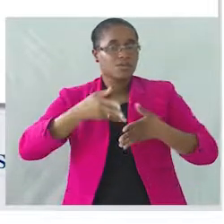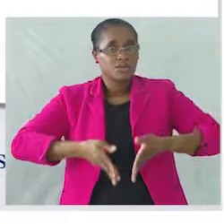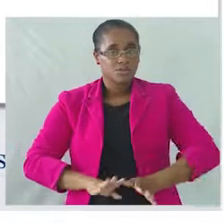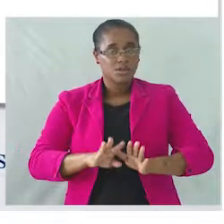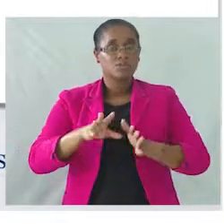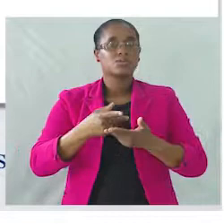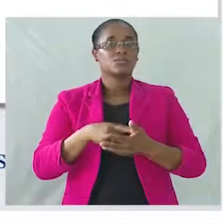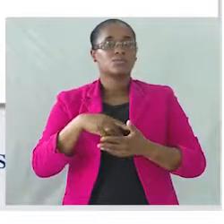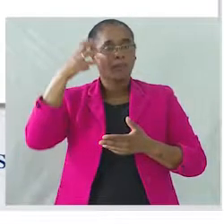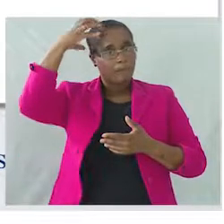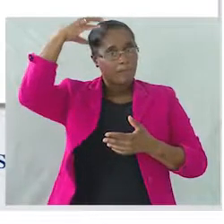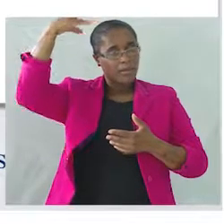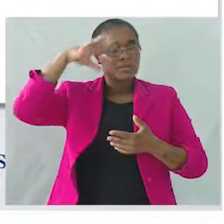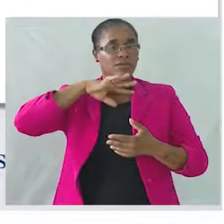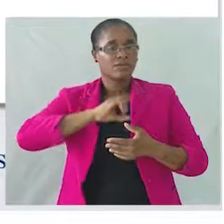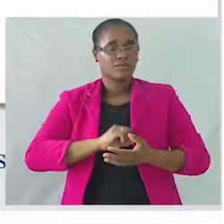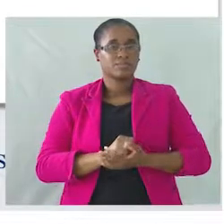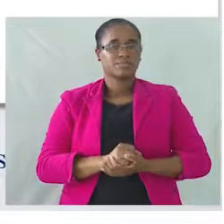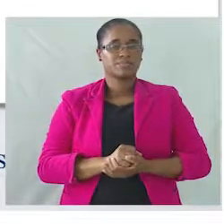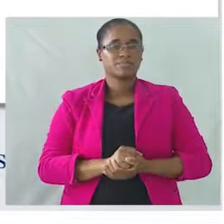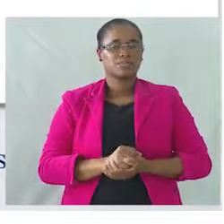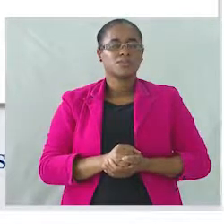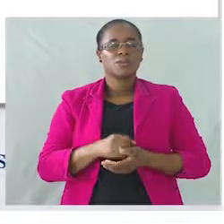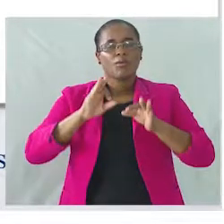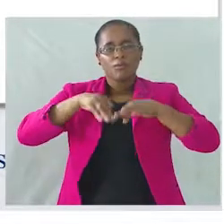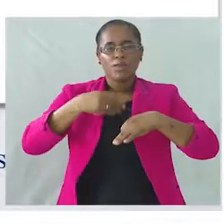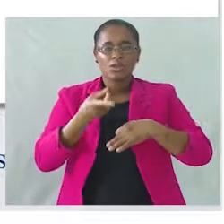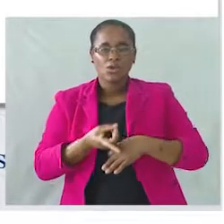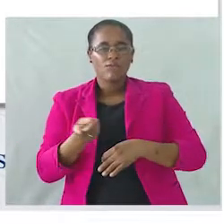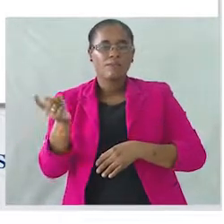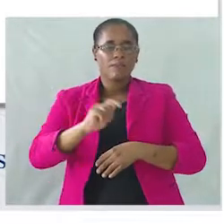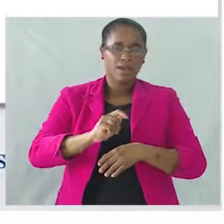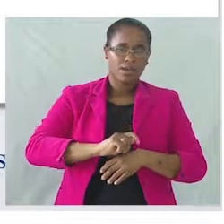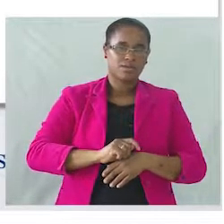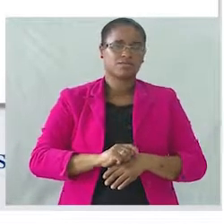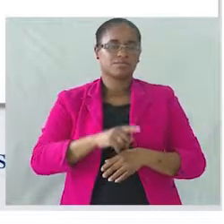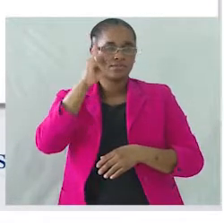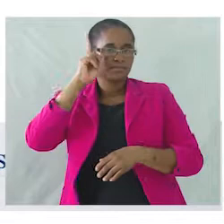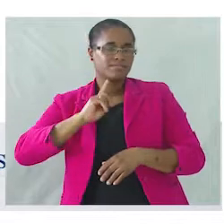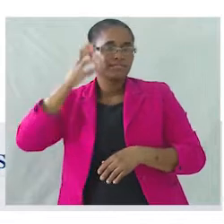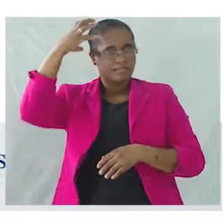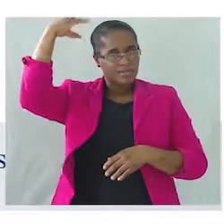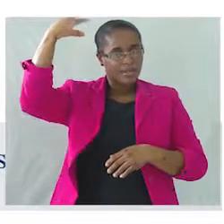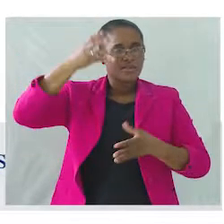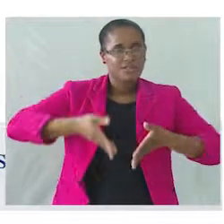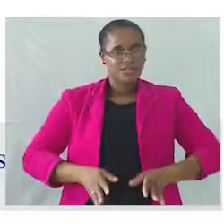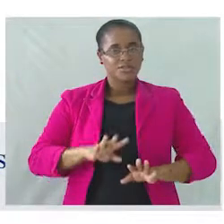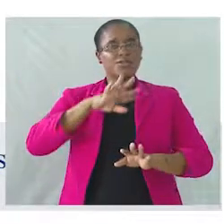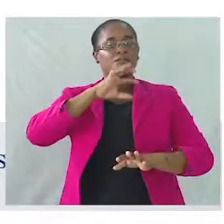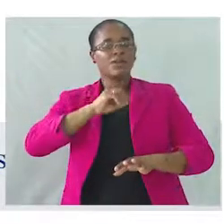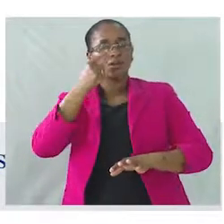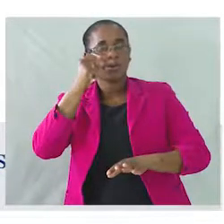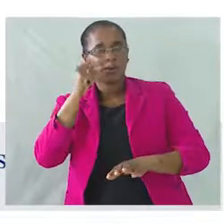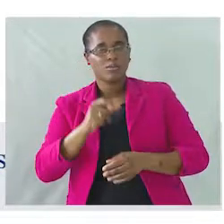príncipe. Ao fim de 9 meses, a rainha deu à luz um menino. E a primeira